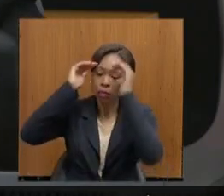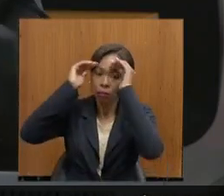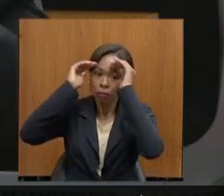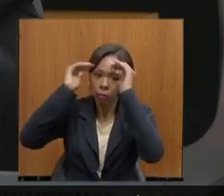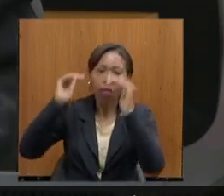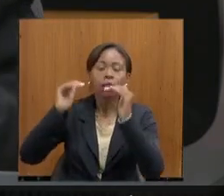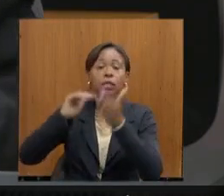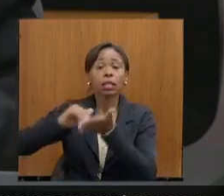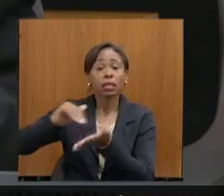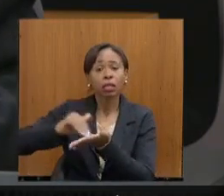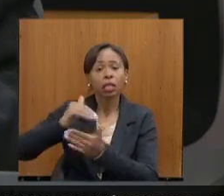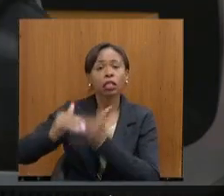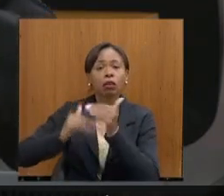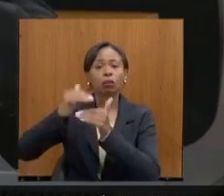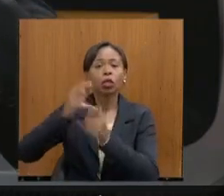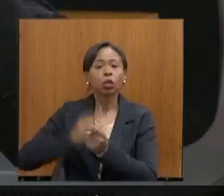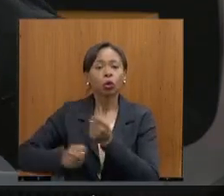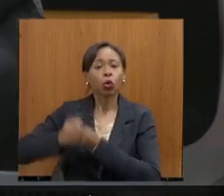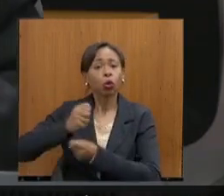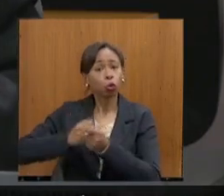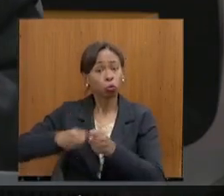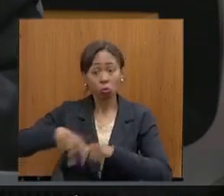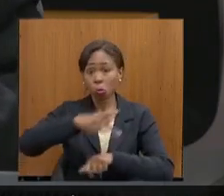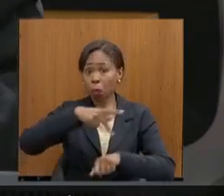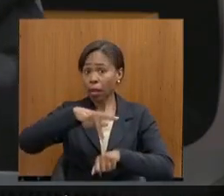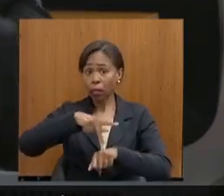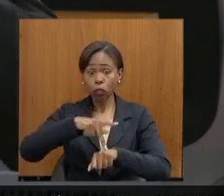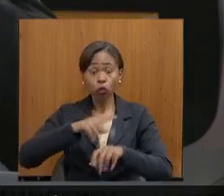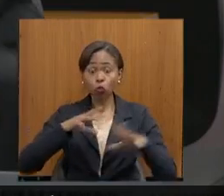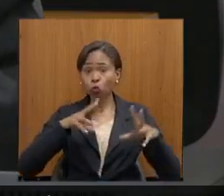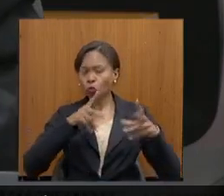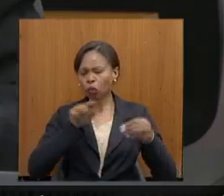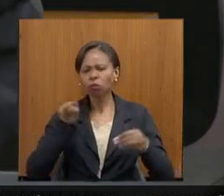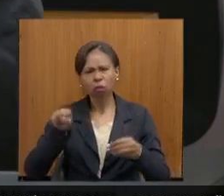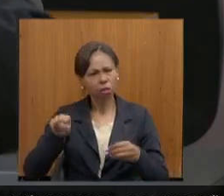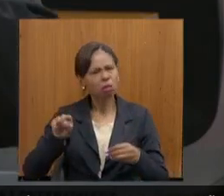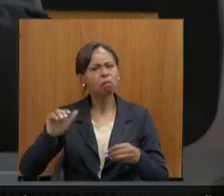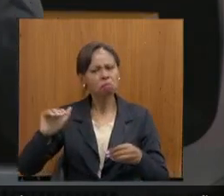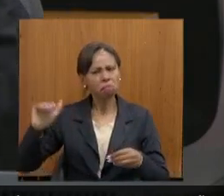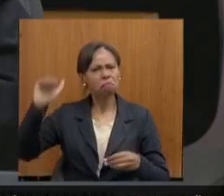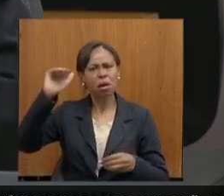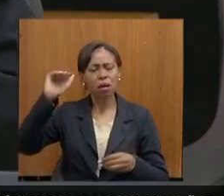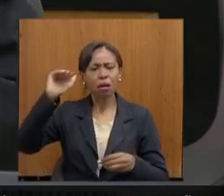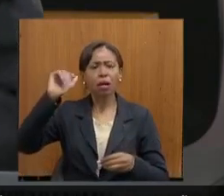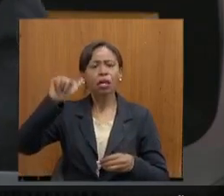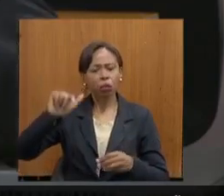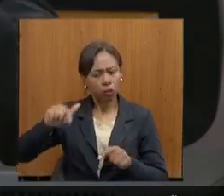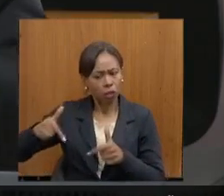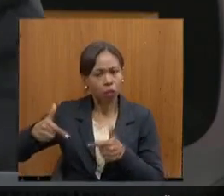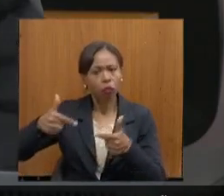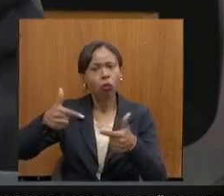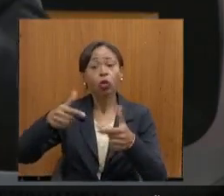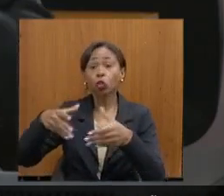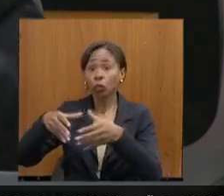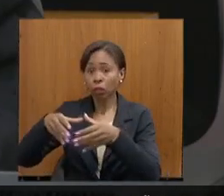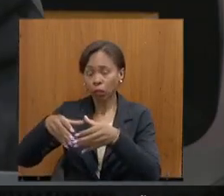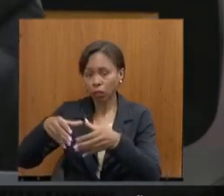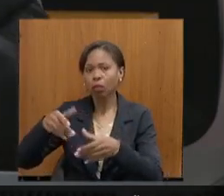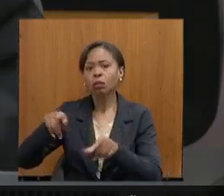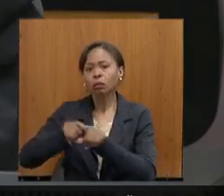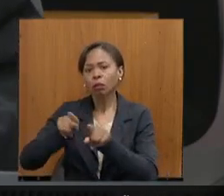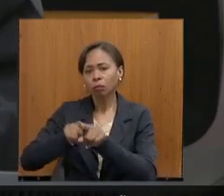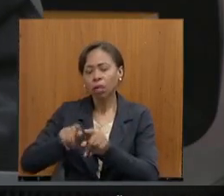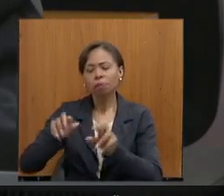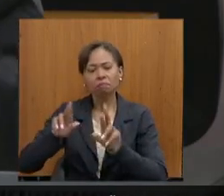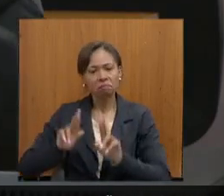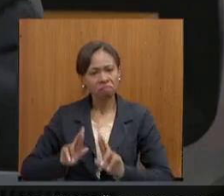desenvolvimento econômico do país pelas atuações pelo seu comportamento pela sua equipe e que tem feito diferença